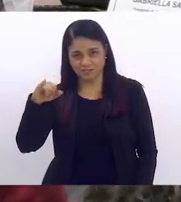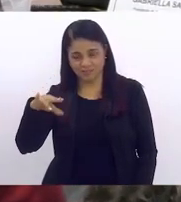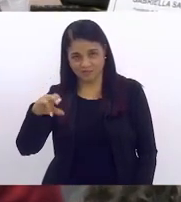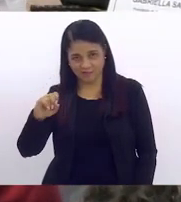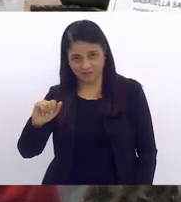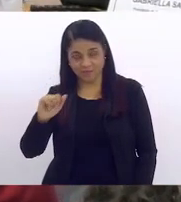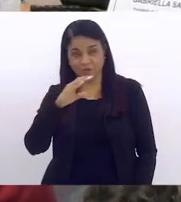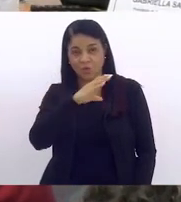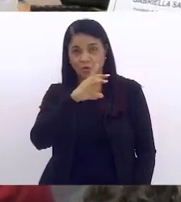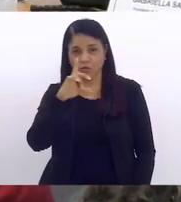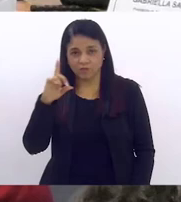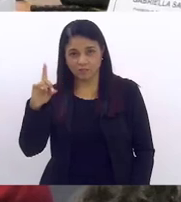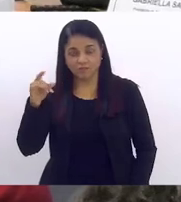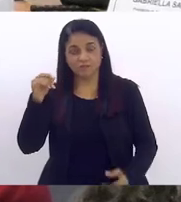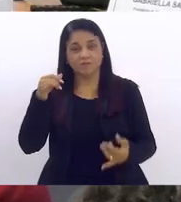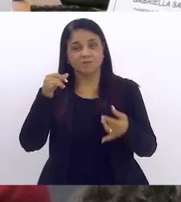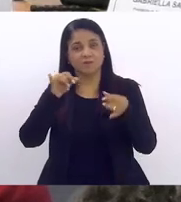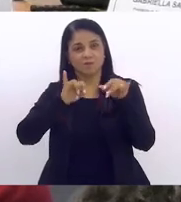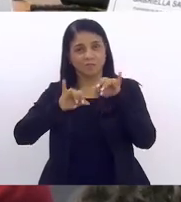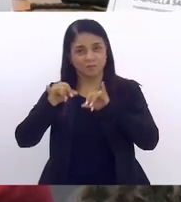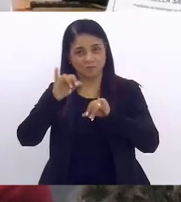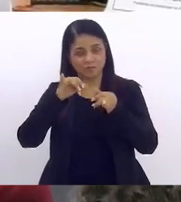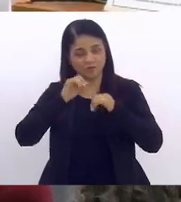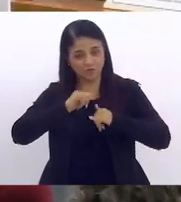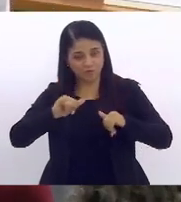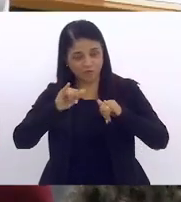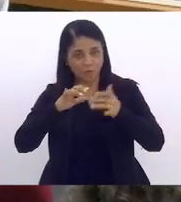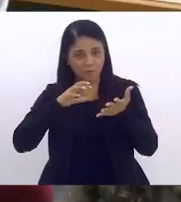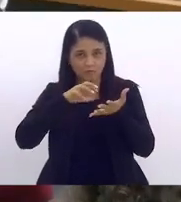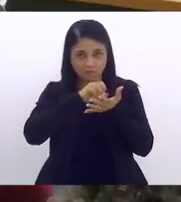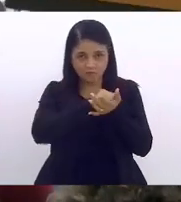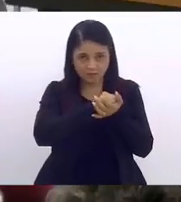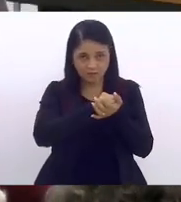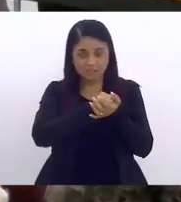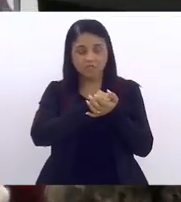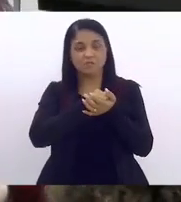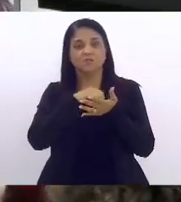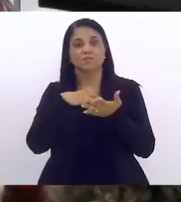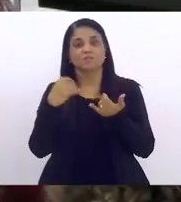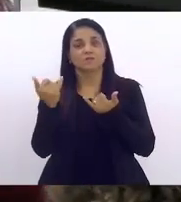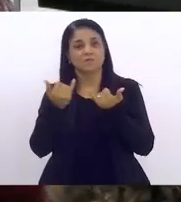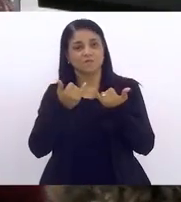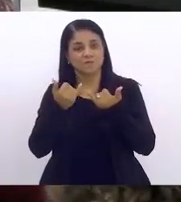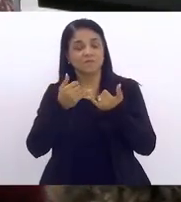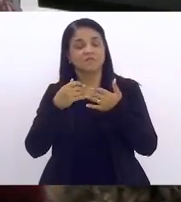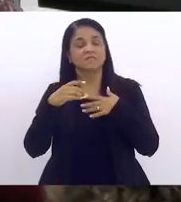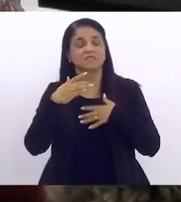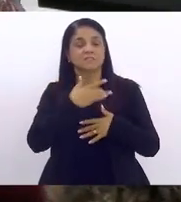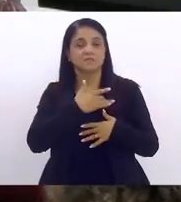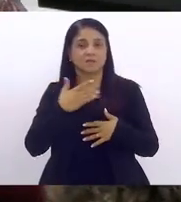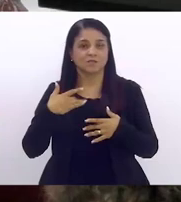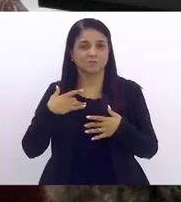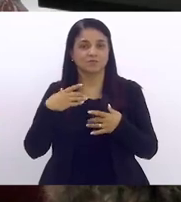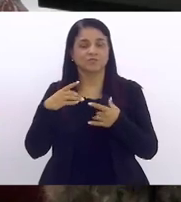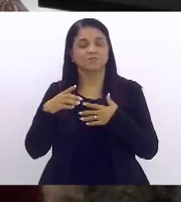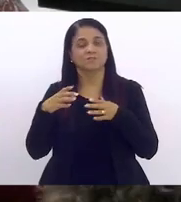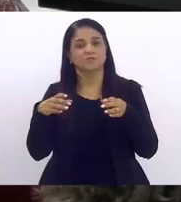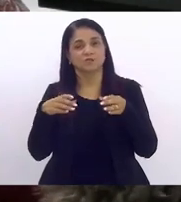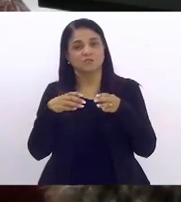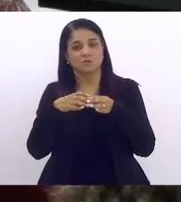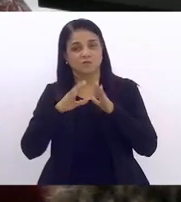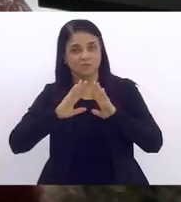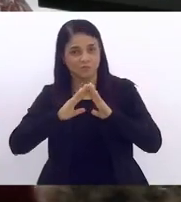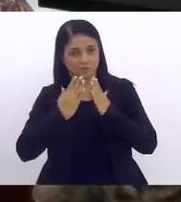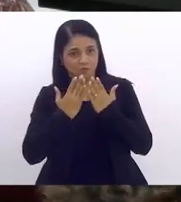do Laboratório de Informação e Registros em Saúde da Escola Politécnica de Saúde Joaquim